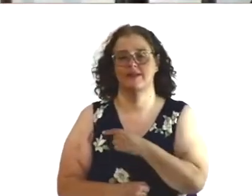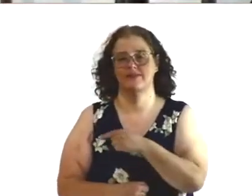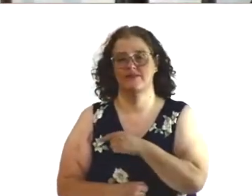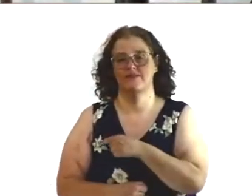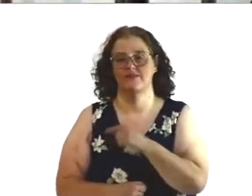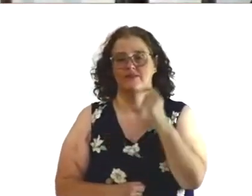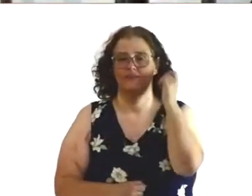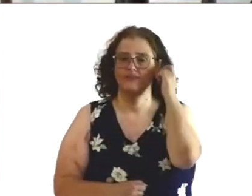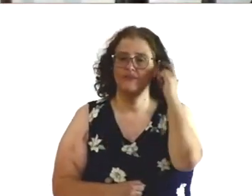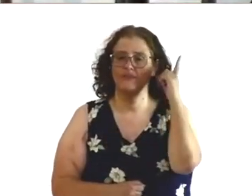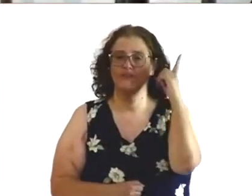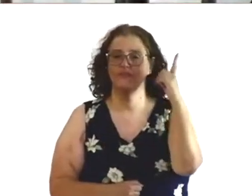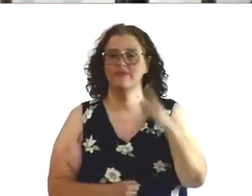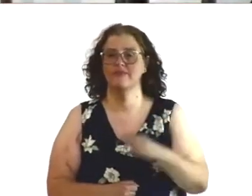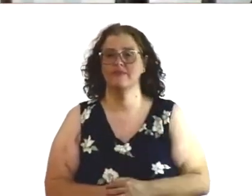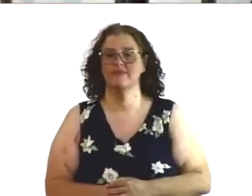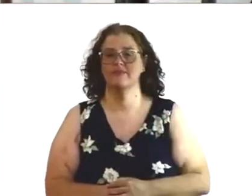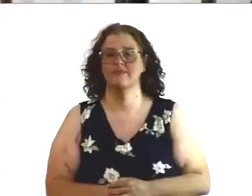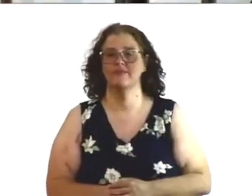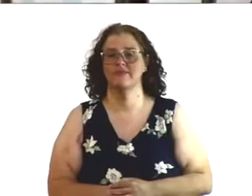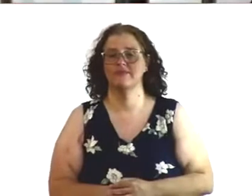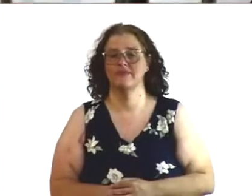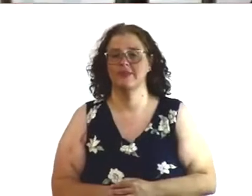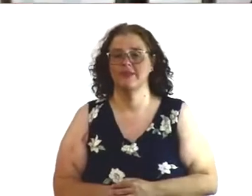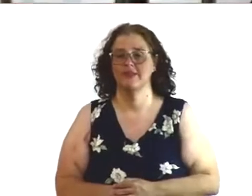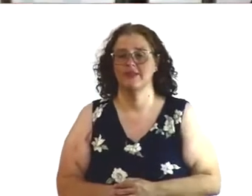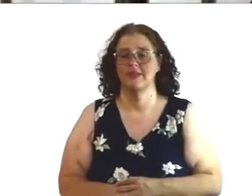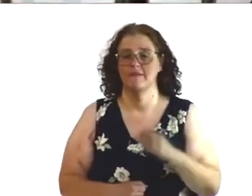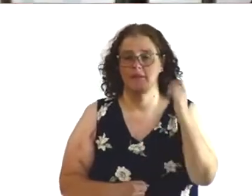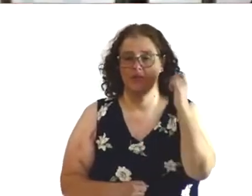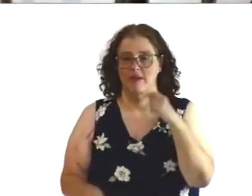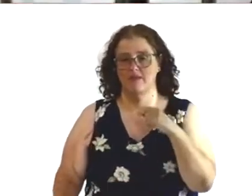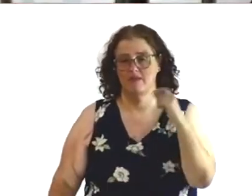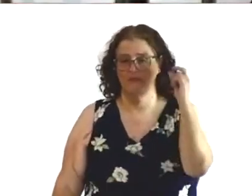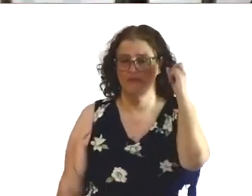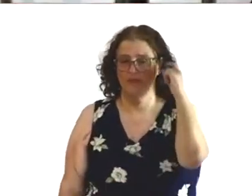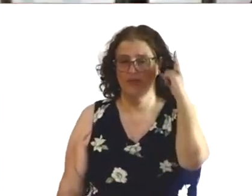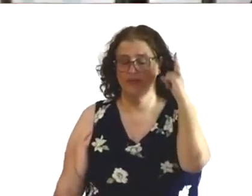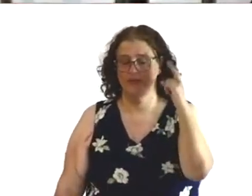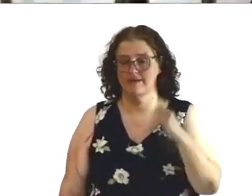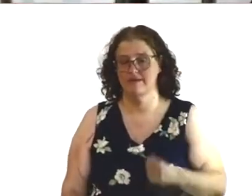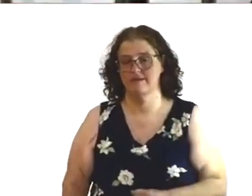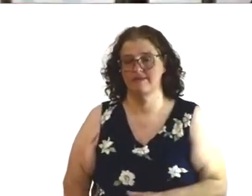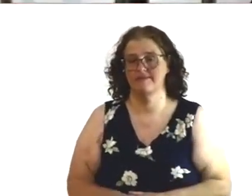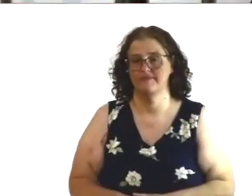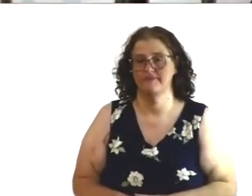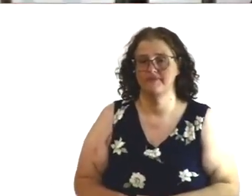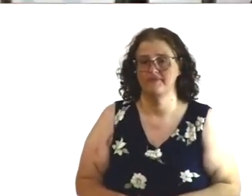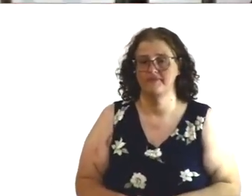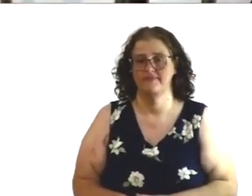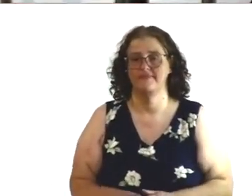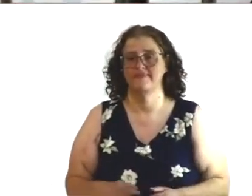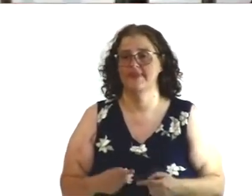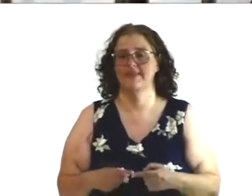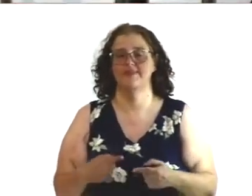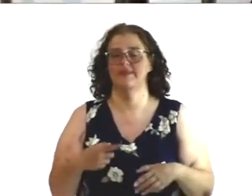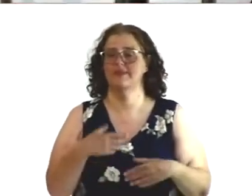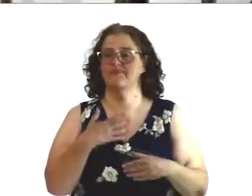estes homens, eles vão até Jerusalém, e vão para o rei Herodes. Olha, a